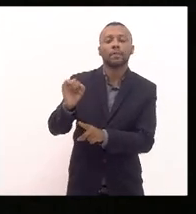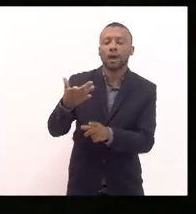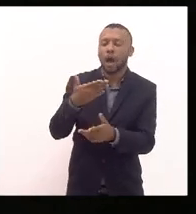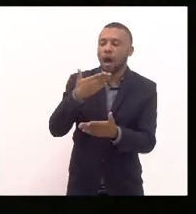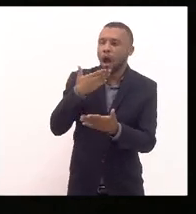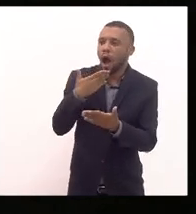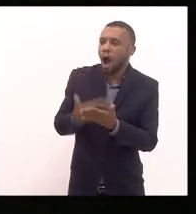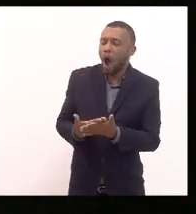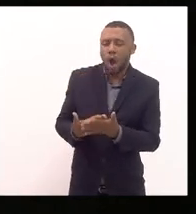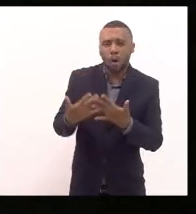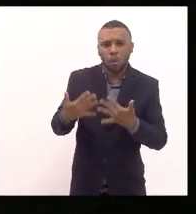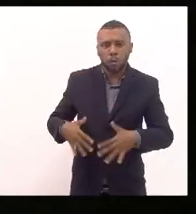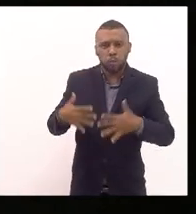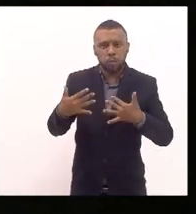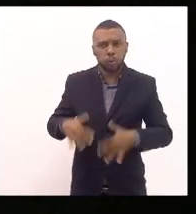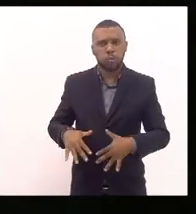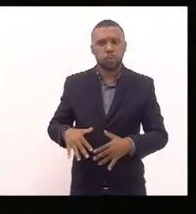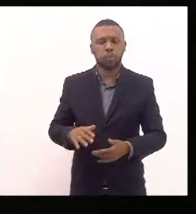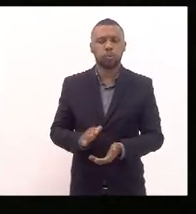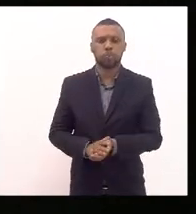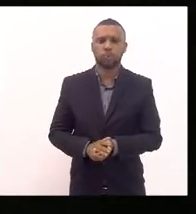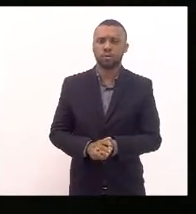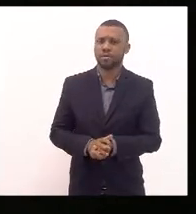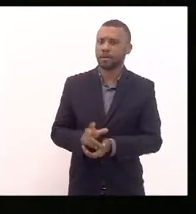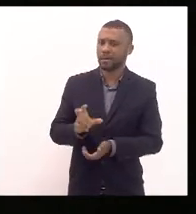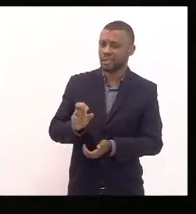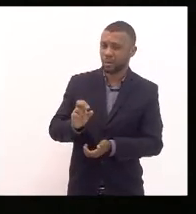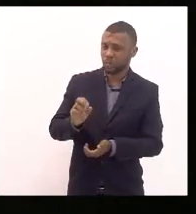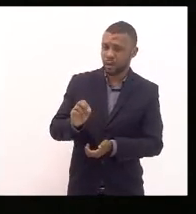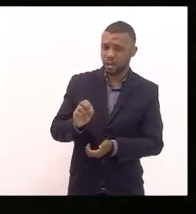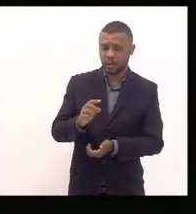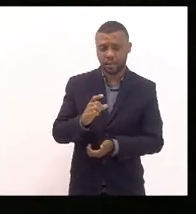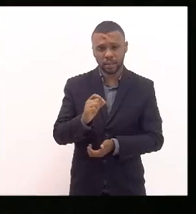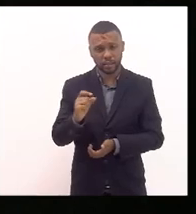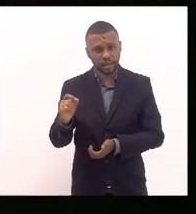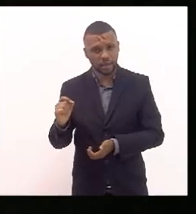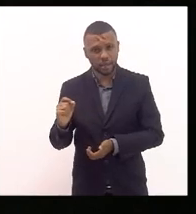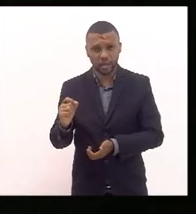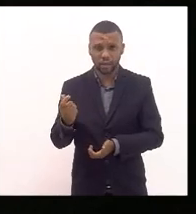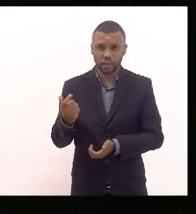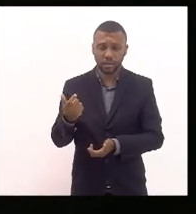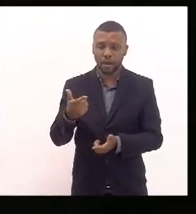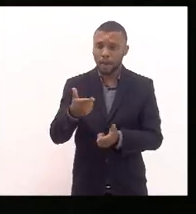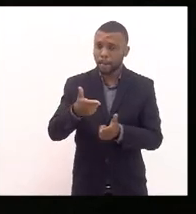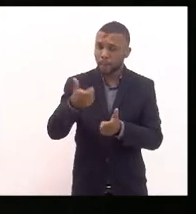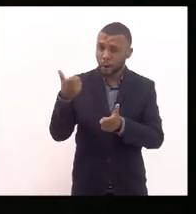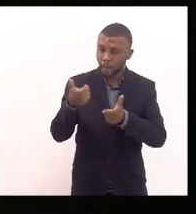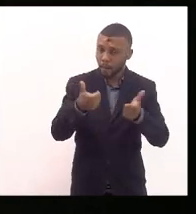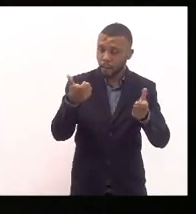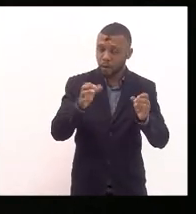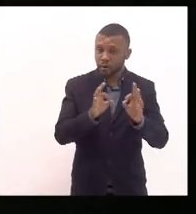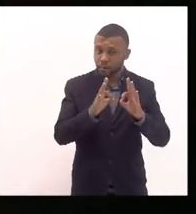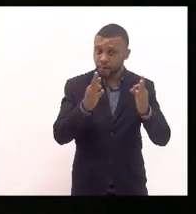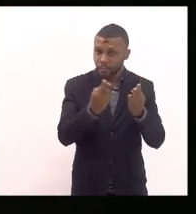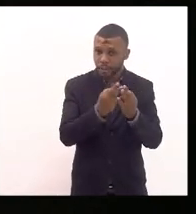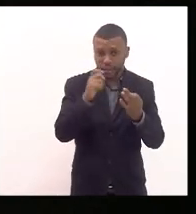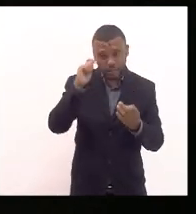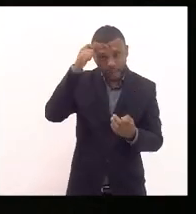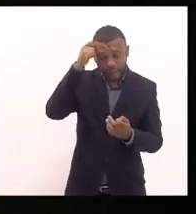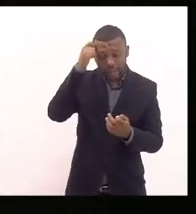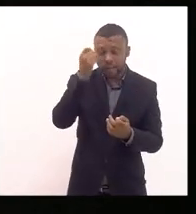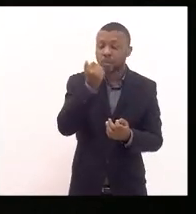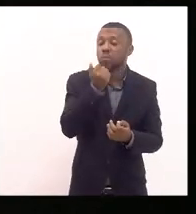abaixo 50 100 200 111 tiros no carro de uma família negra não faz barulho